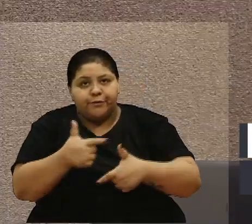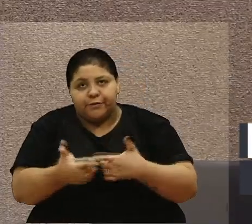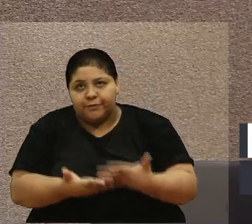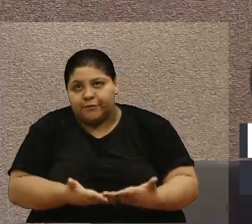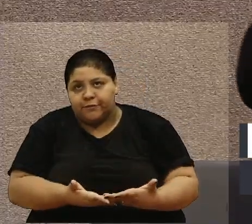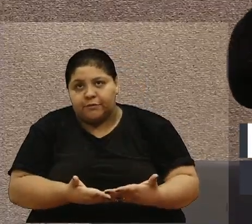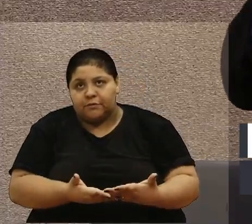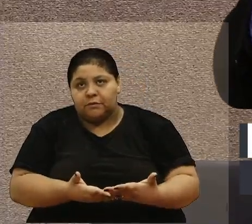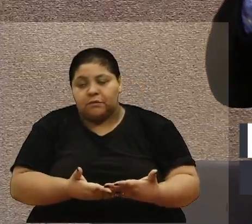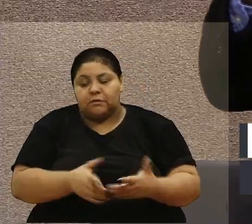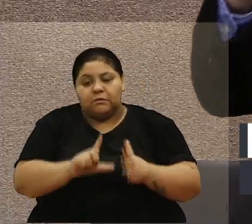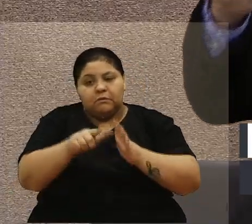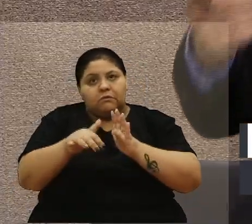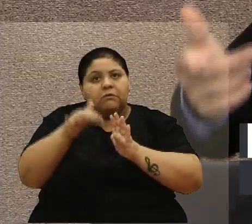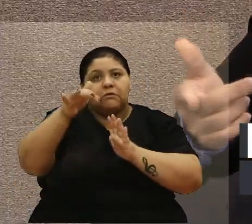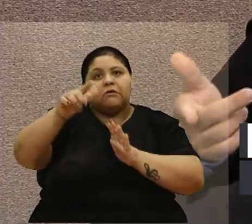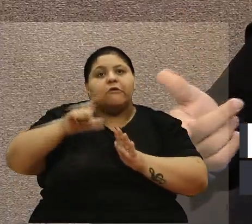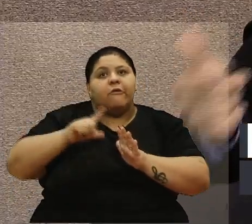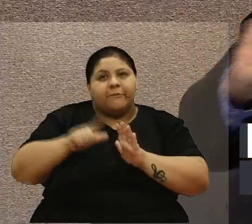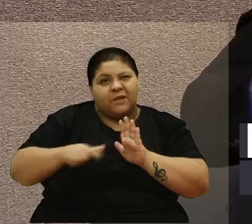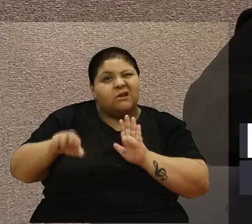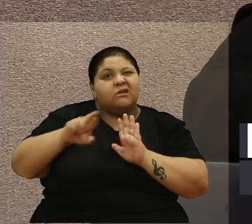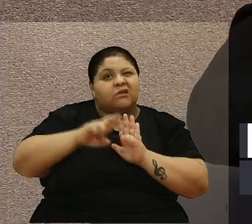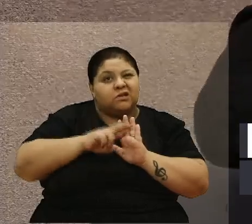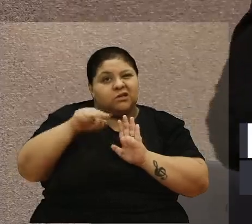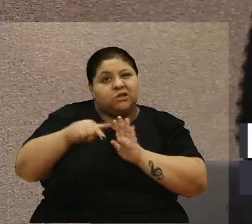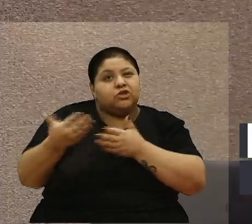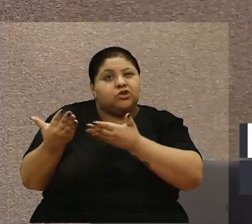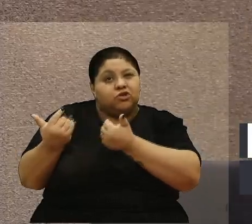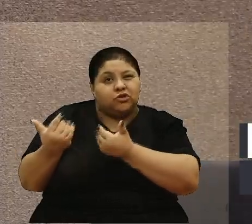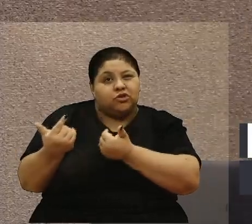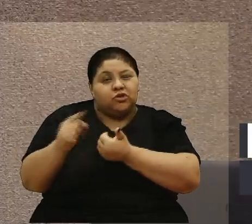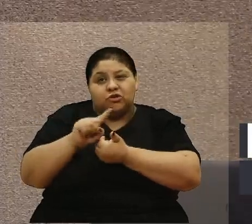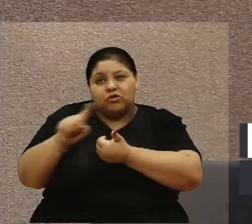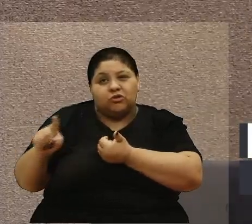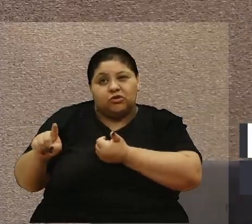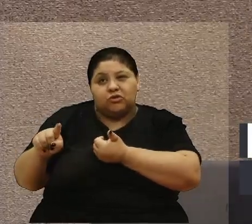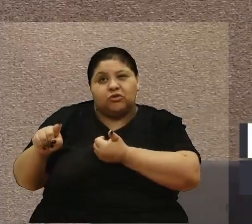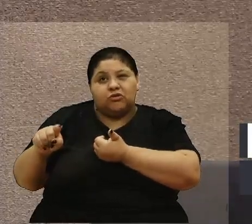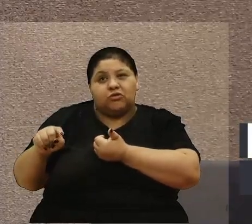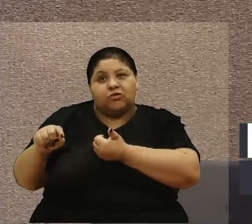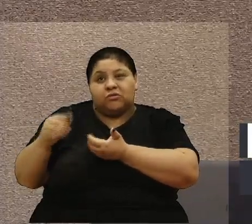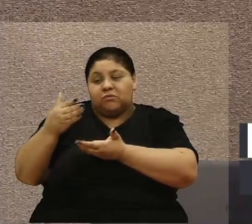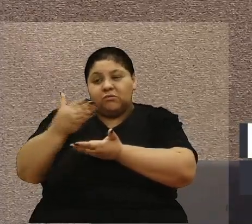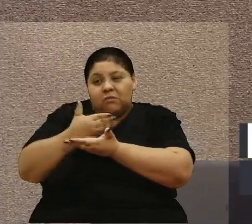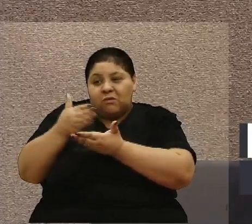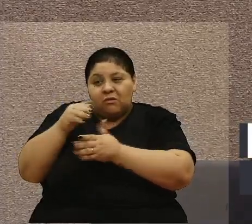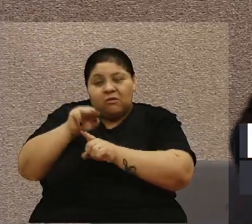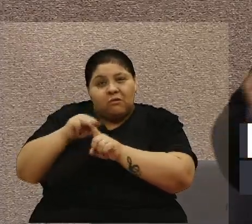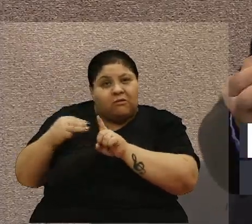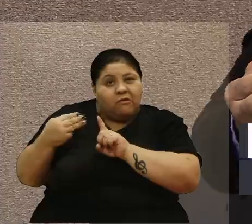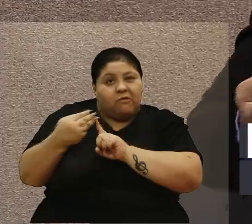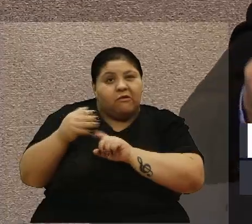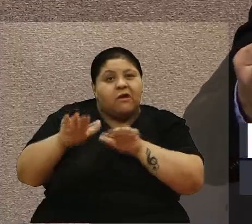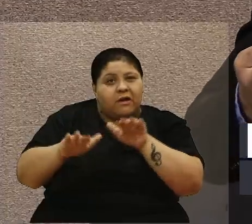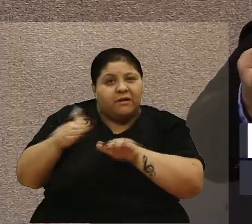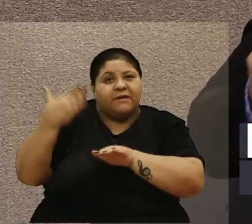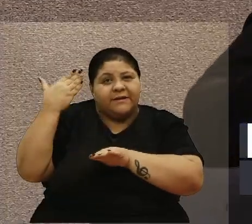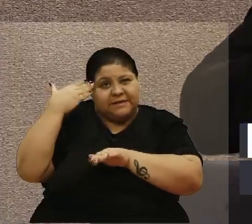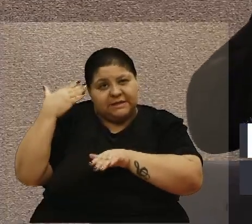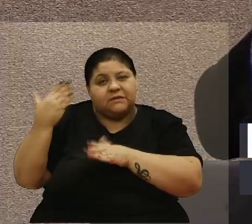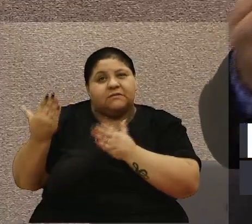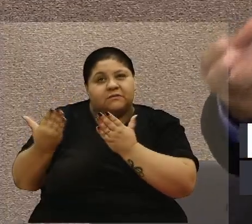Lá na frente, nós vamos ter o resultado desse jovem que não entrou no mercado de trabalho. Às vezes, eu sei que